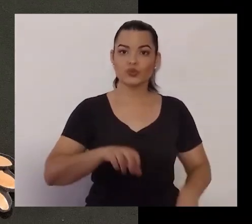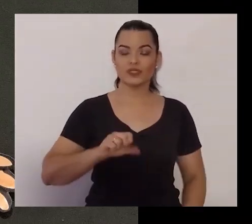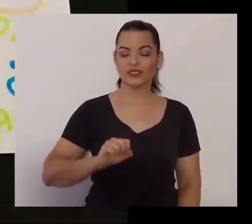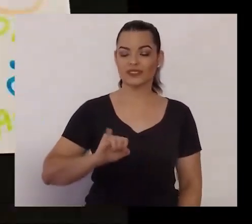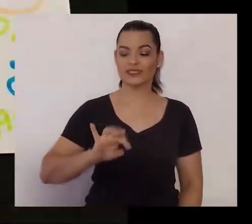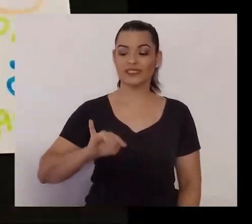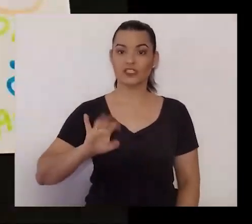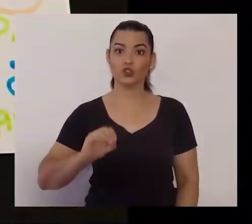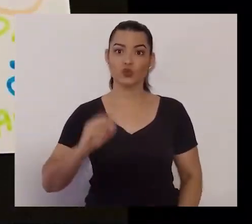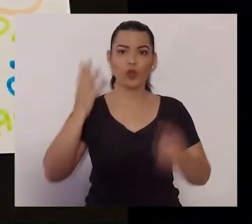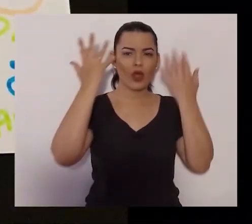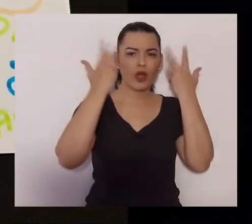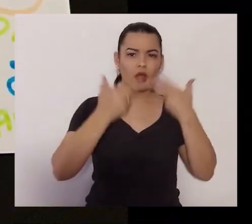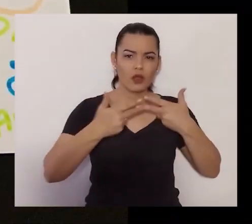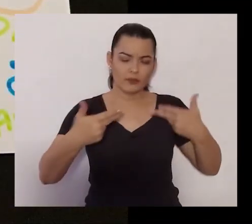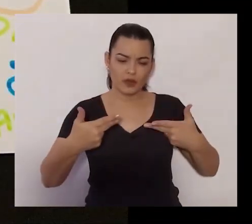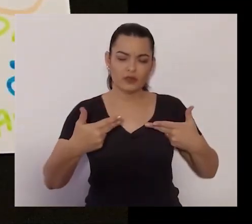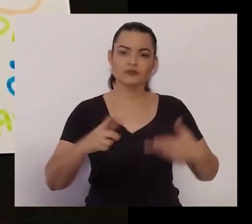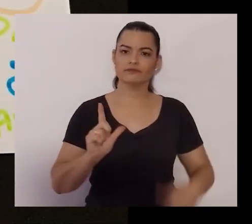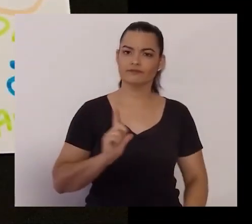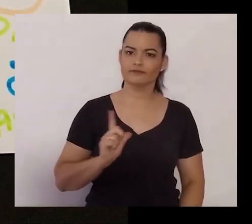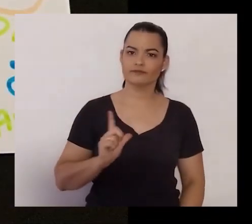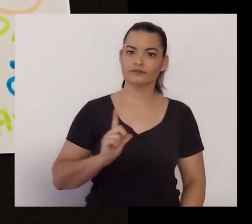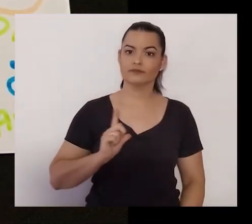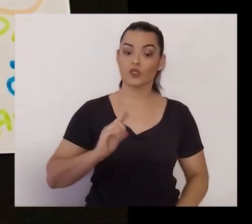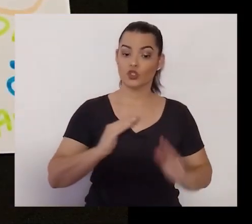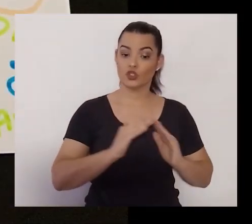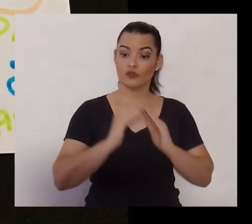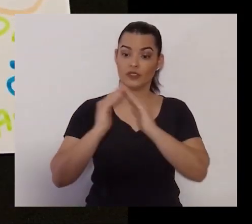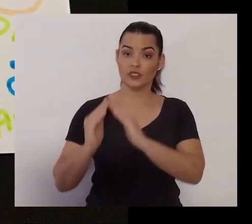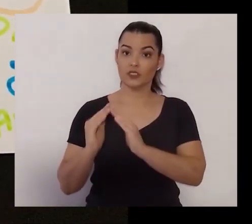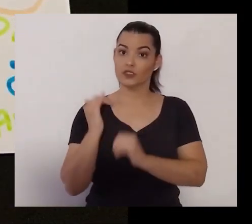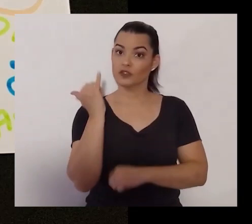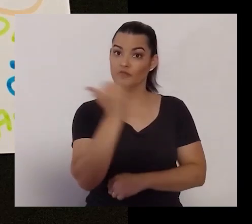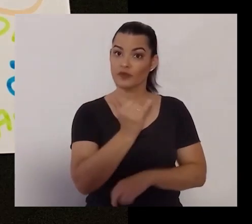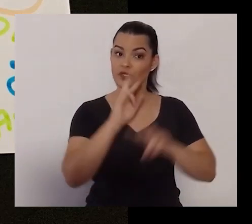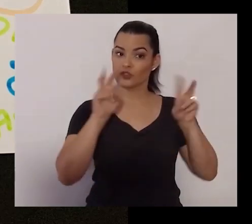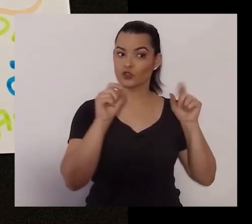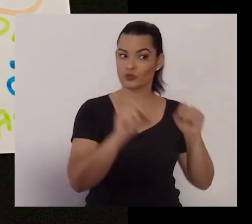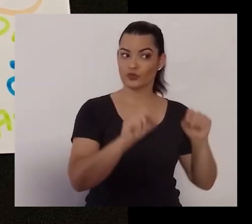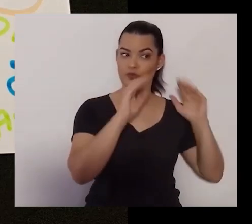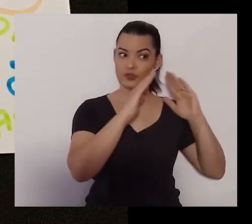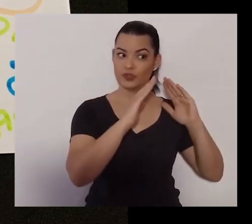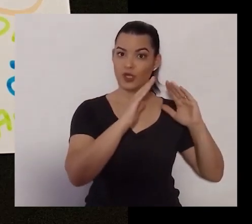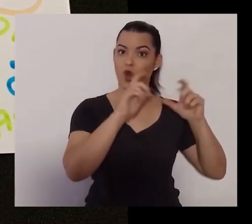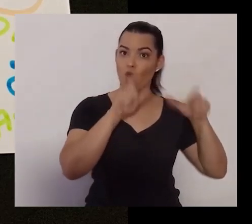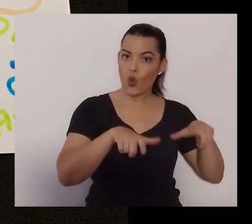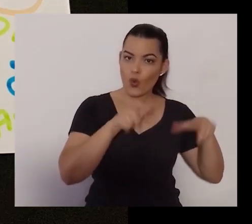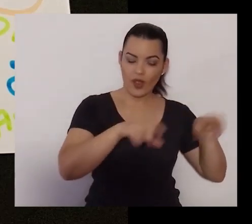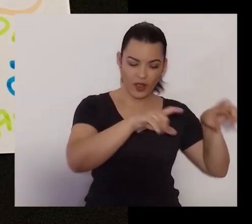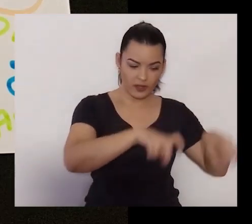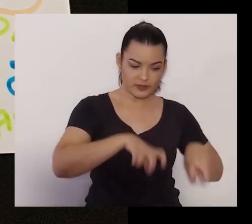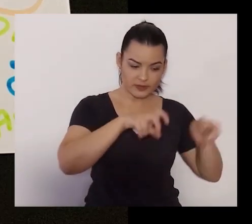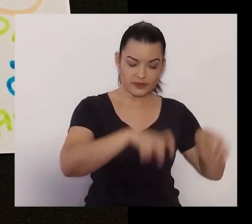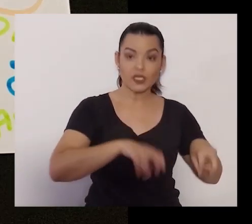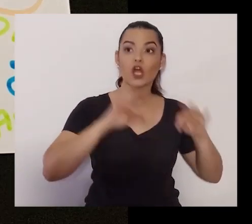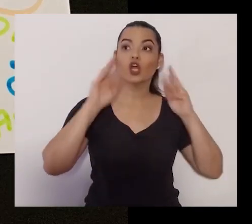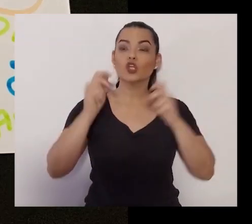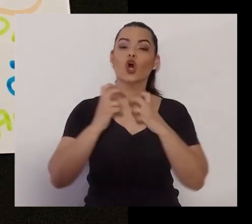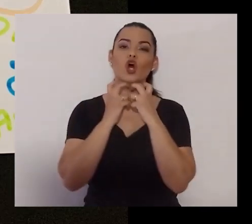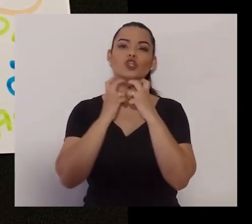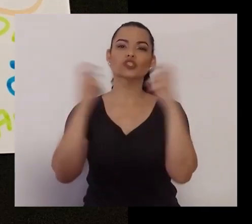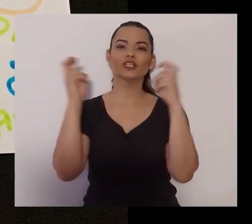tinha muitos animais. Quando os vizinhos falavam do sítio e dos seus animais, todos gritavam: